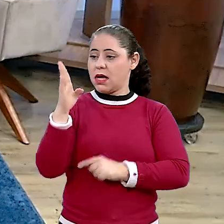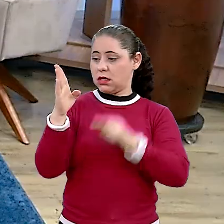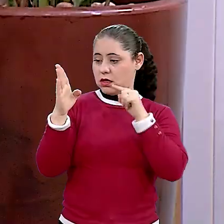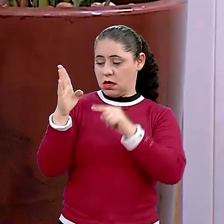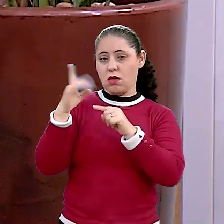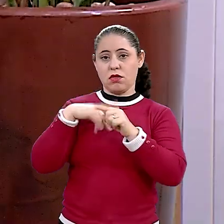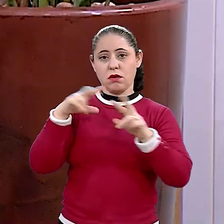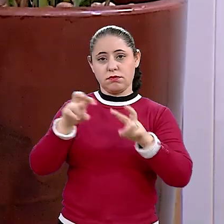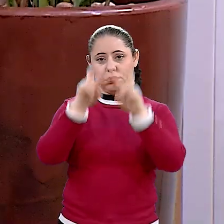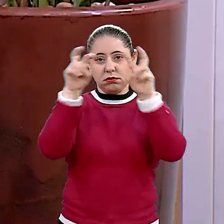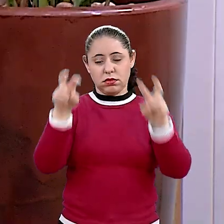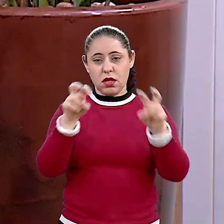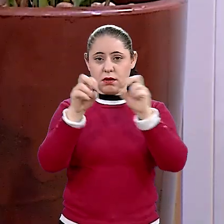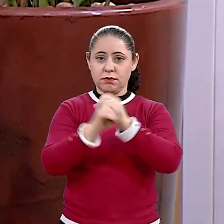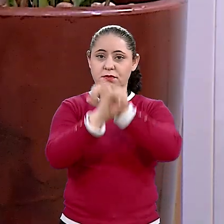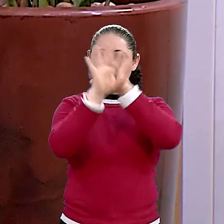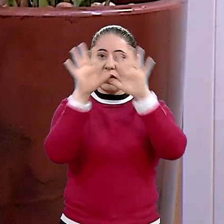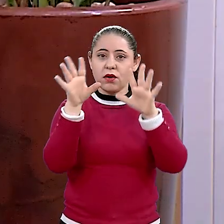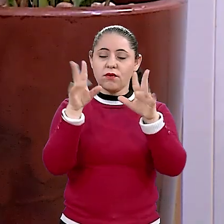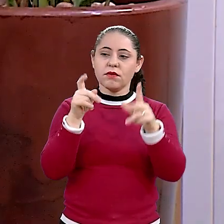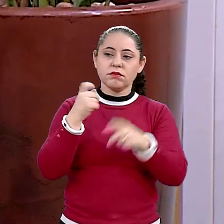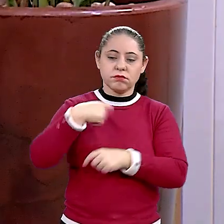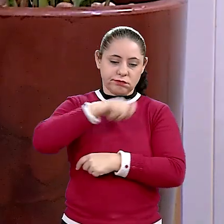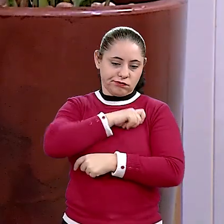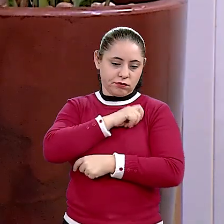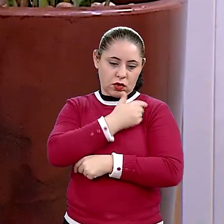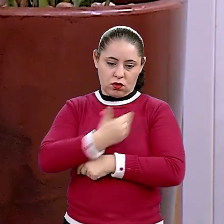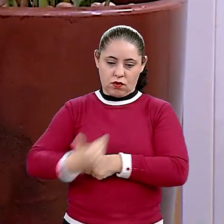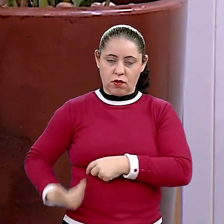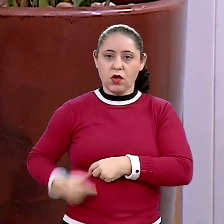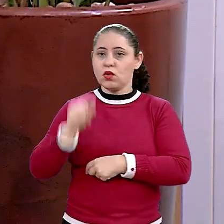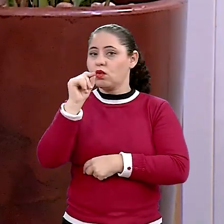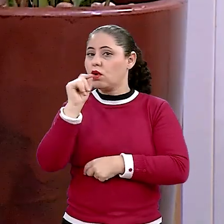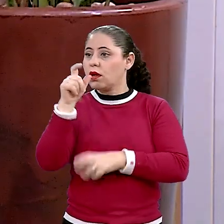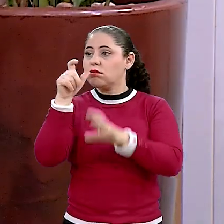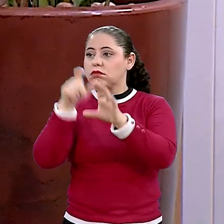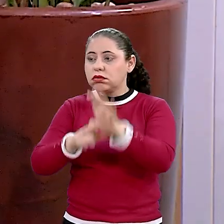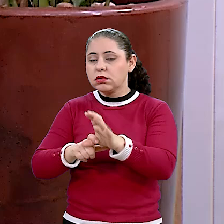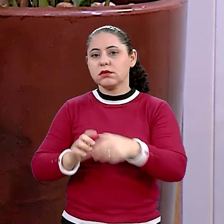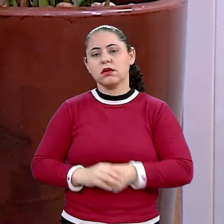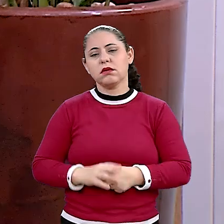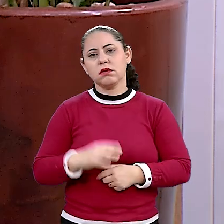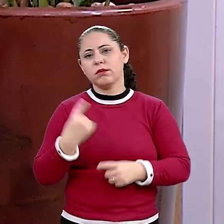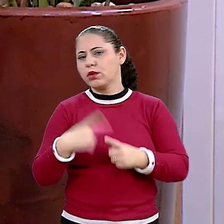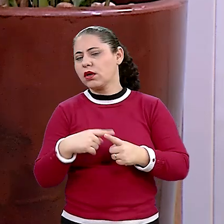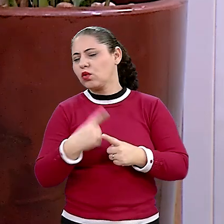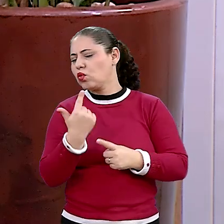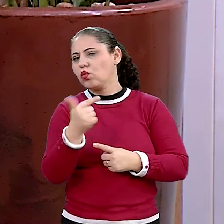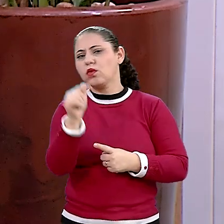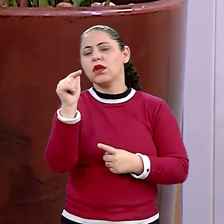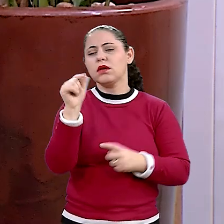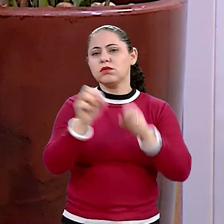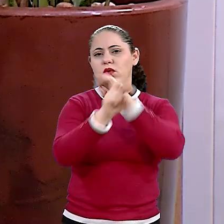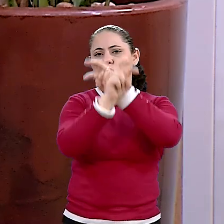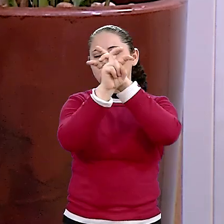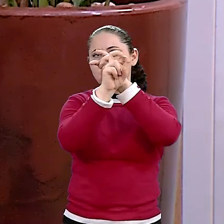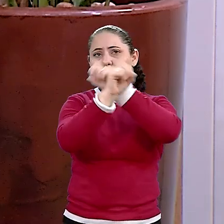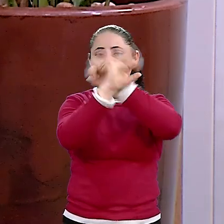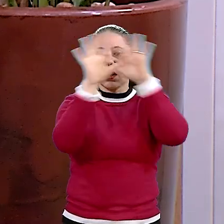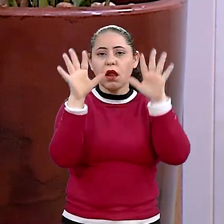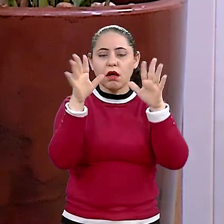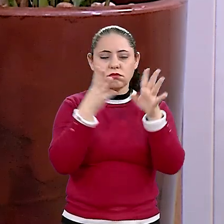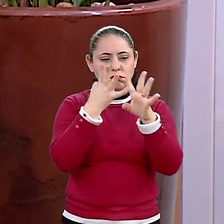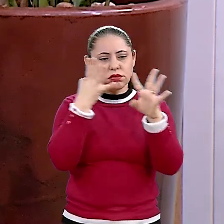temos portais da transparência para fiscalizar governos naquilo que eles gastam. Por que nós não temos um portal da transparência na fila da